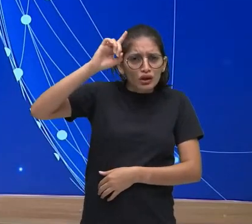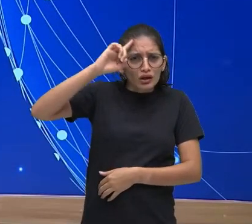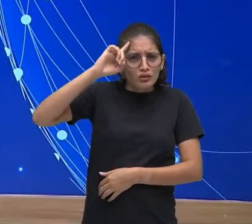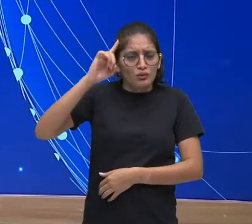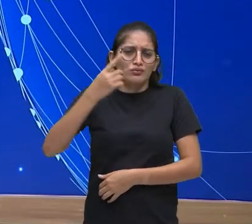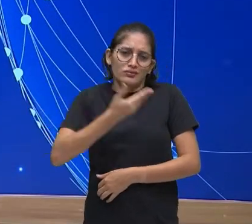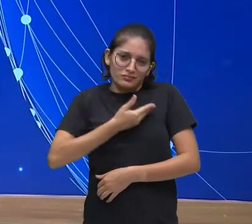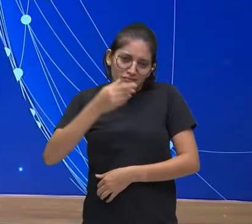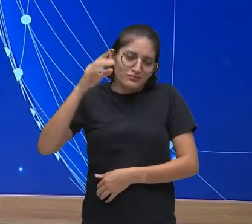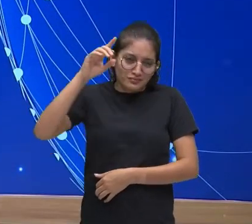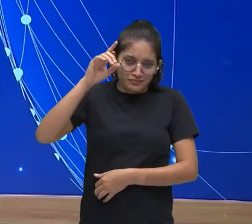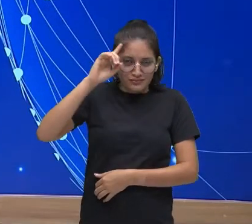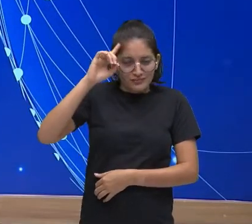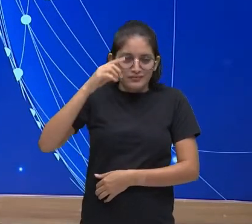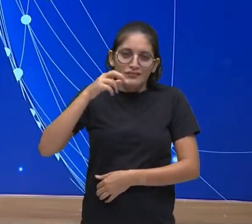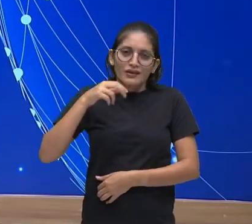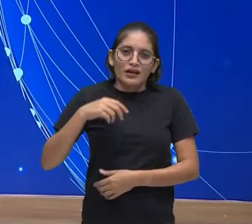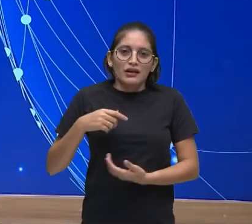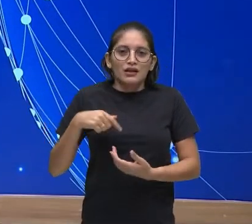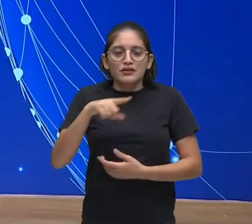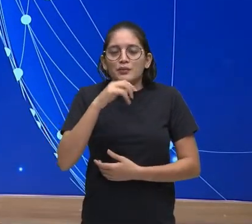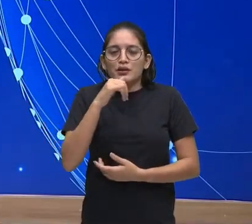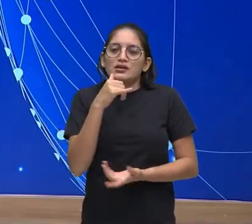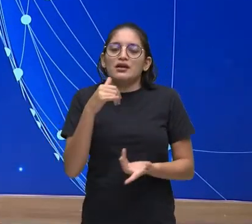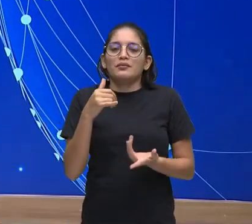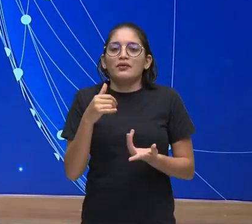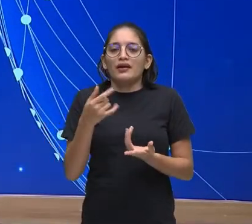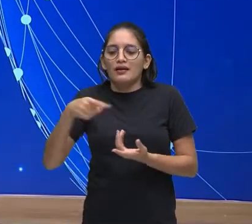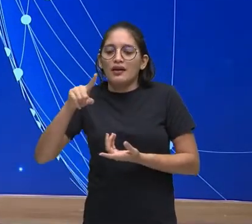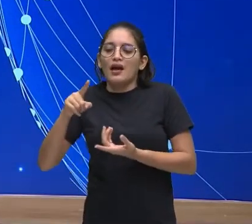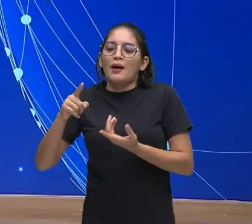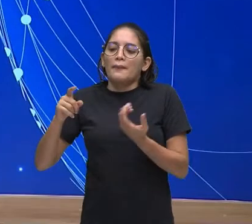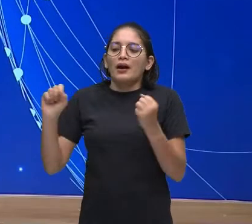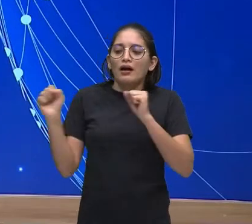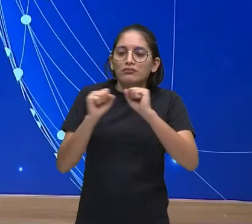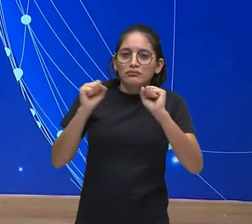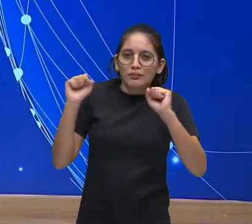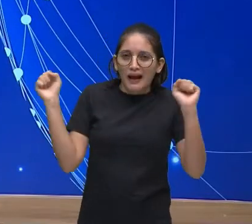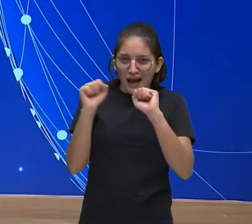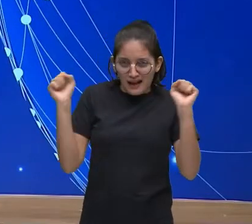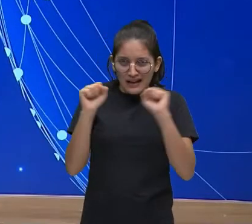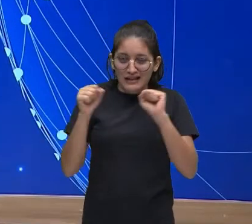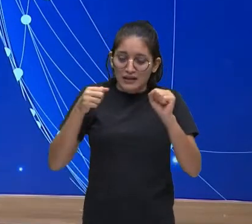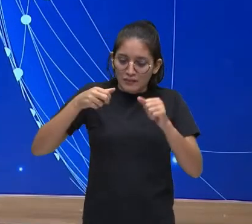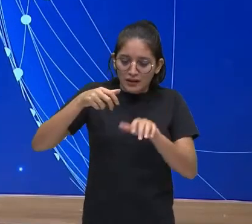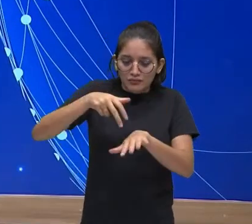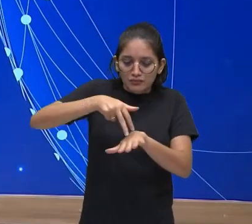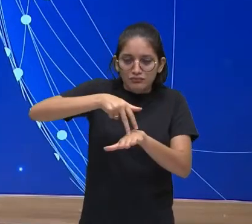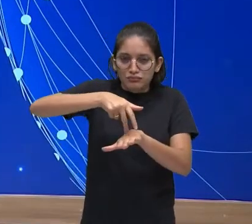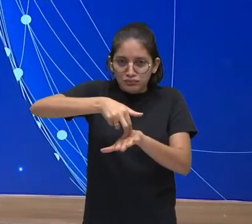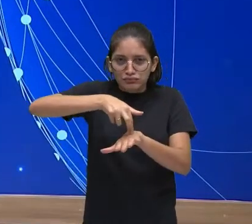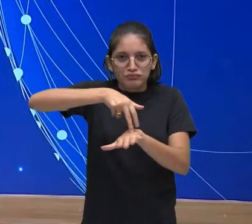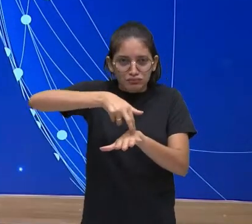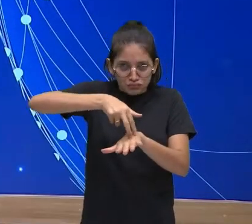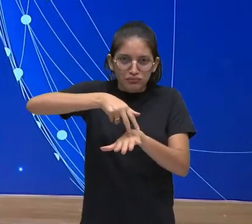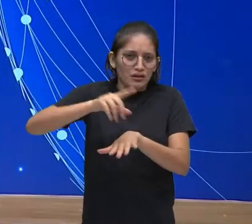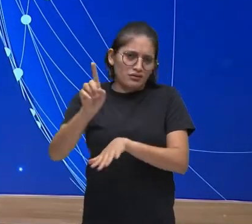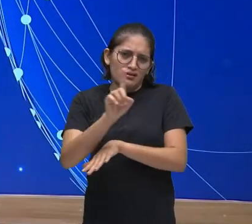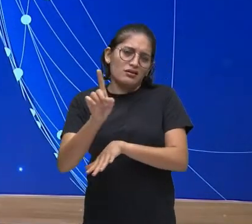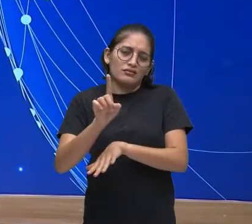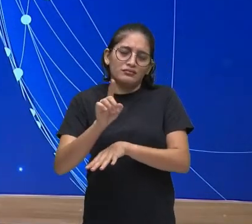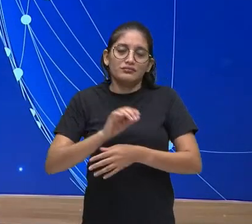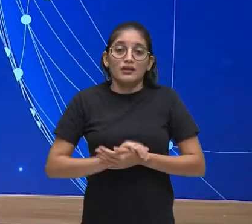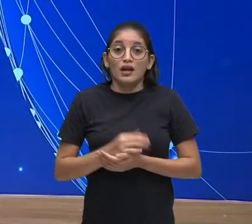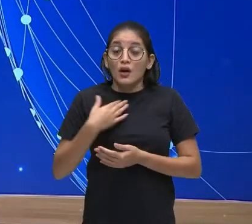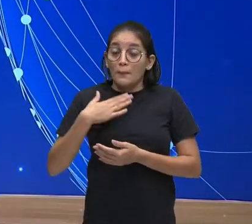colega, professor, que você vá para uma academia caminhar horas em cima de uma esteira. Seria uma judiação. Então, a minha dica é